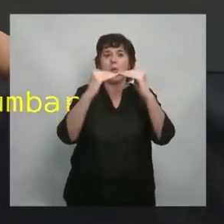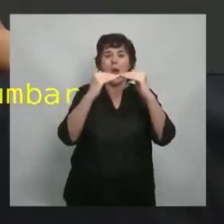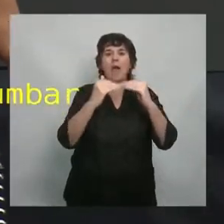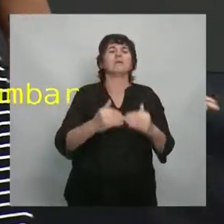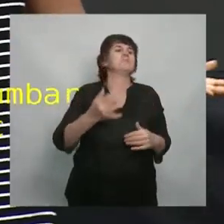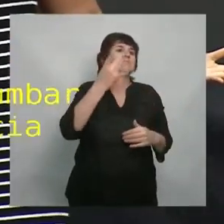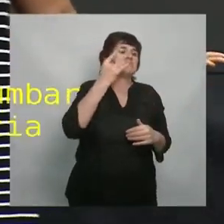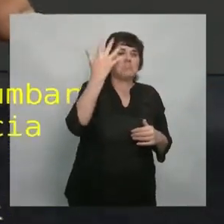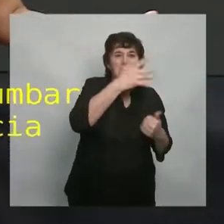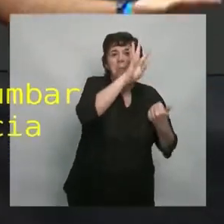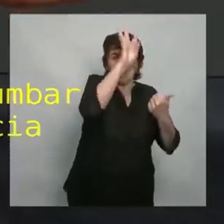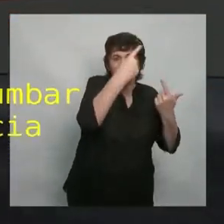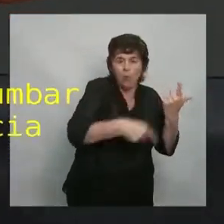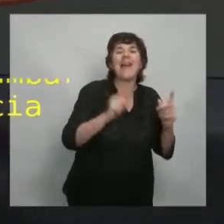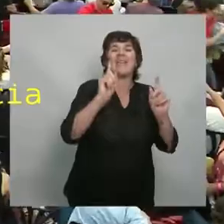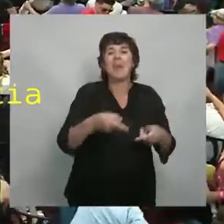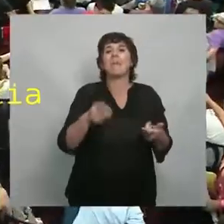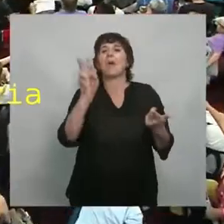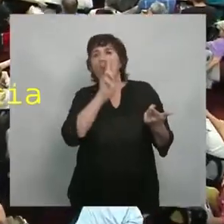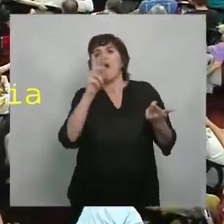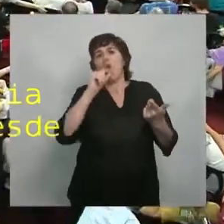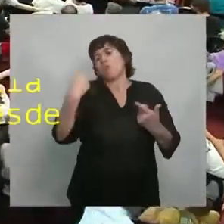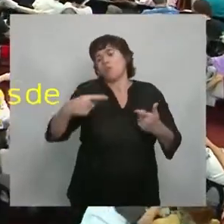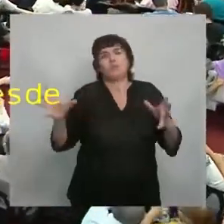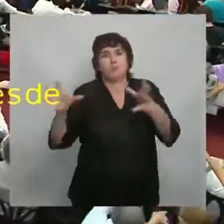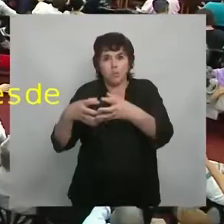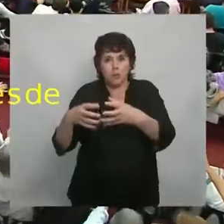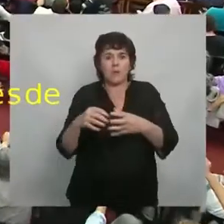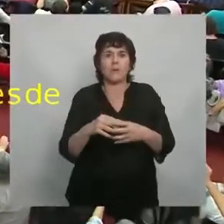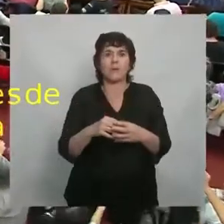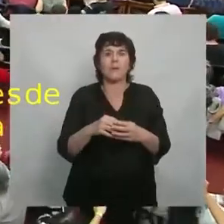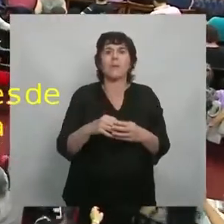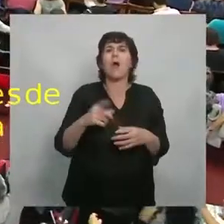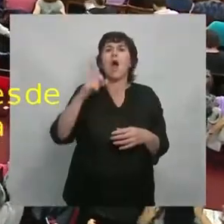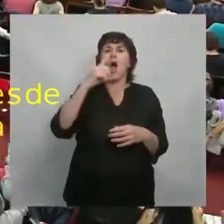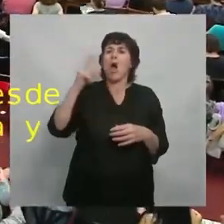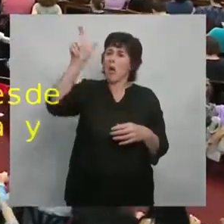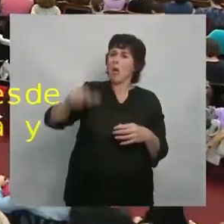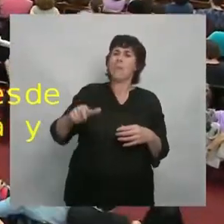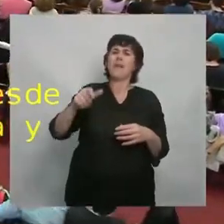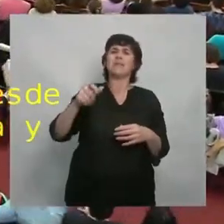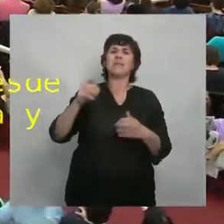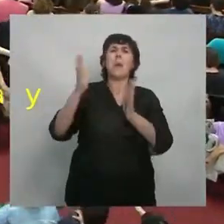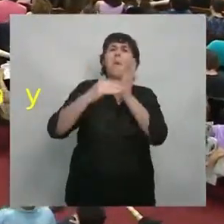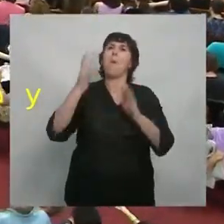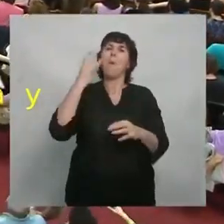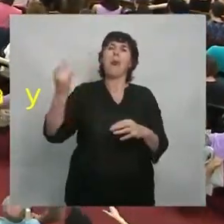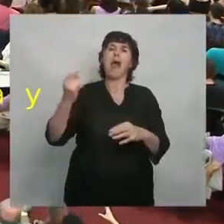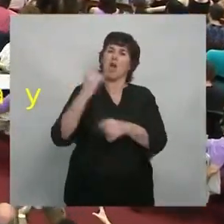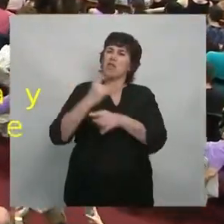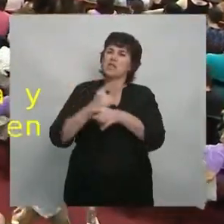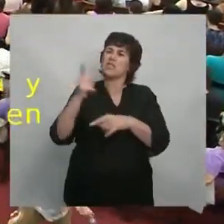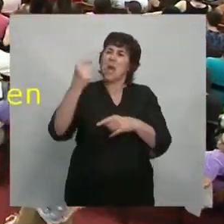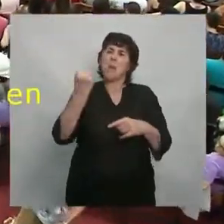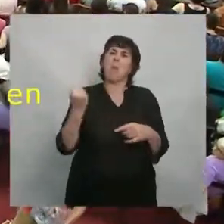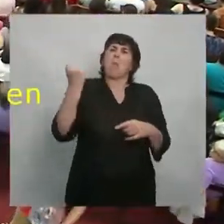gênero? Homens nos lugares de poder? Homens brancos nos lugares de poder? Mesas com maioria branca?